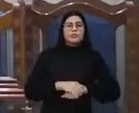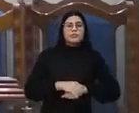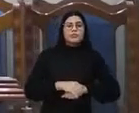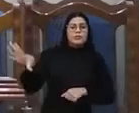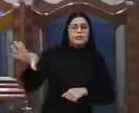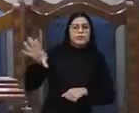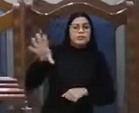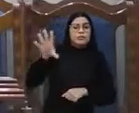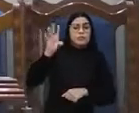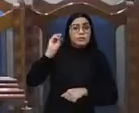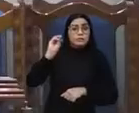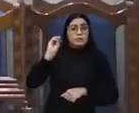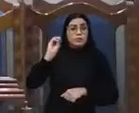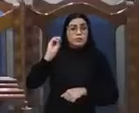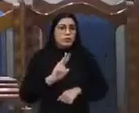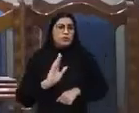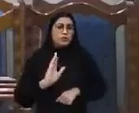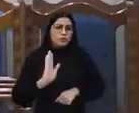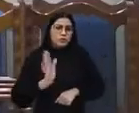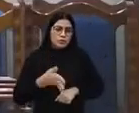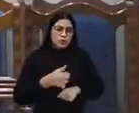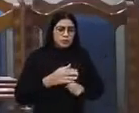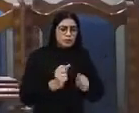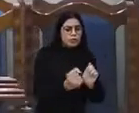já diversos louvores